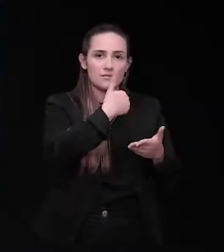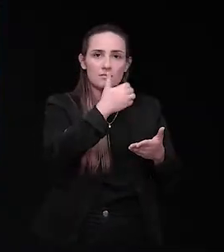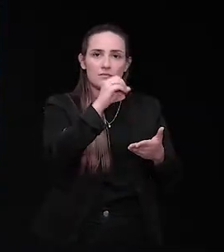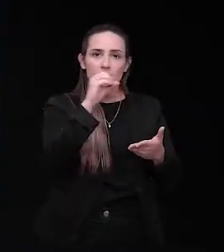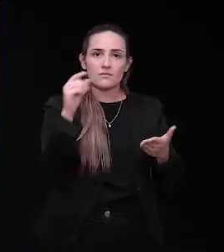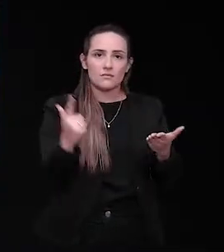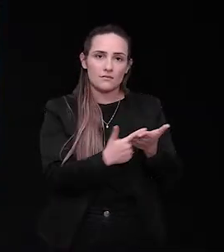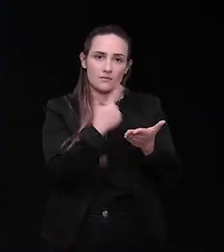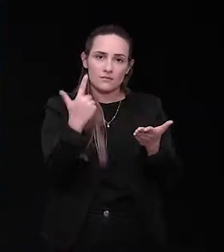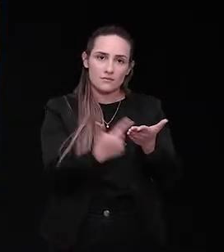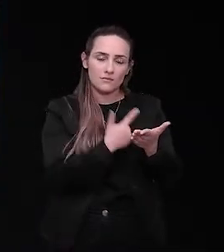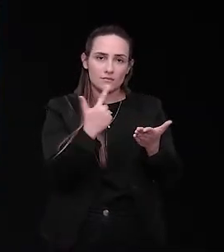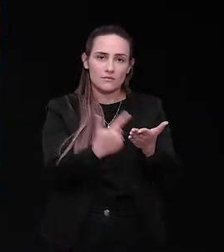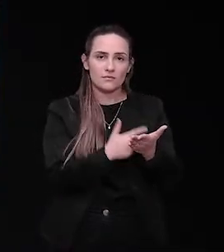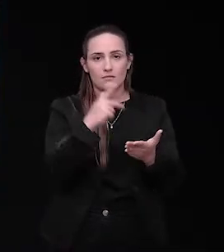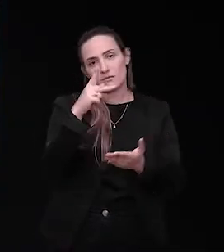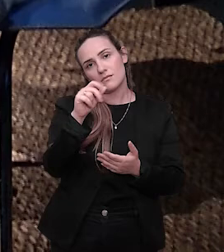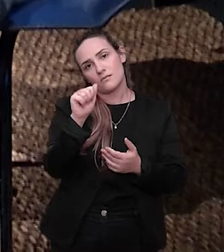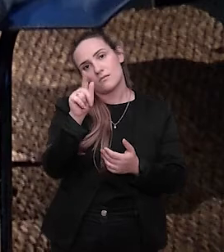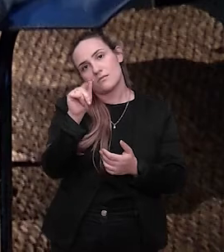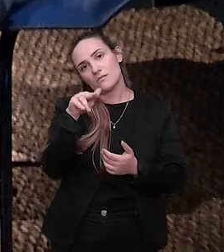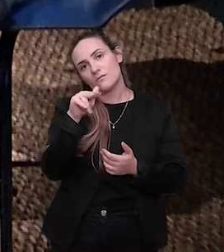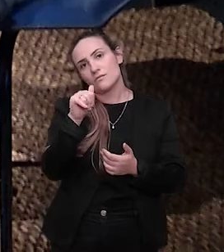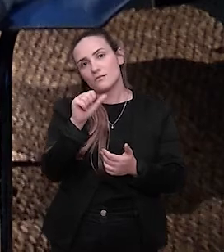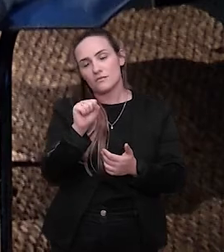Eu fazia leitura de 100 páginas por dia.